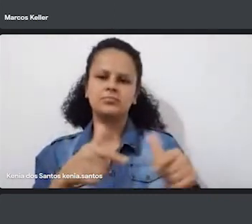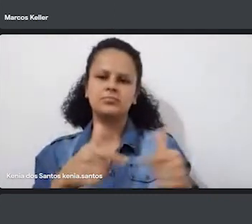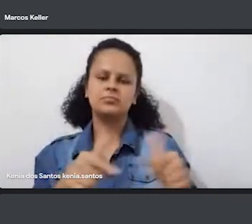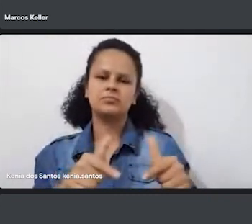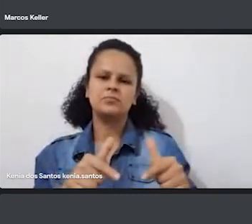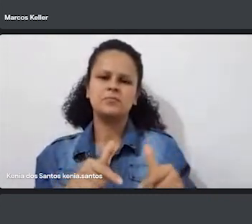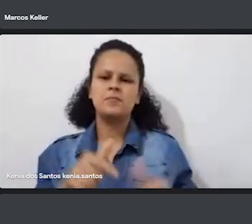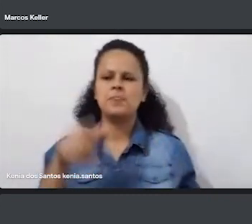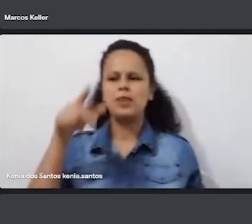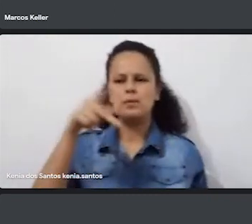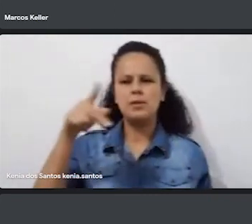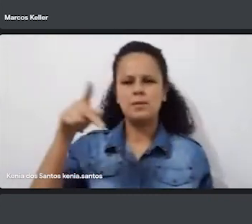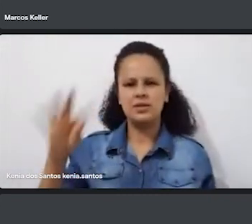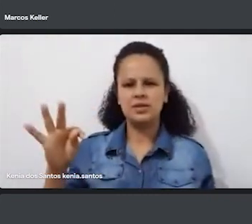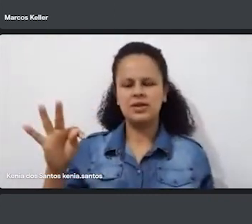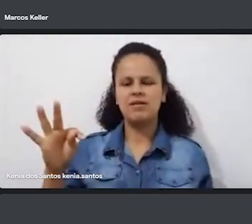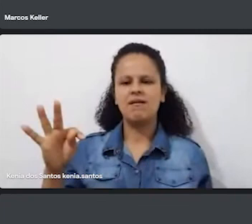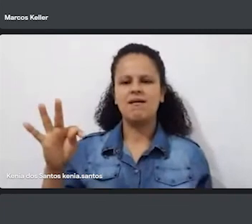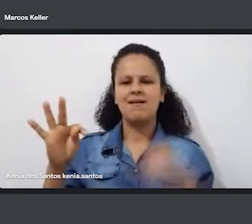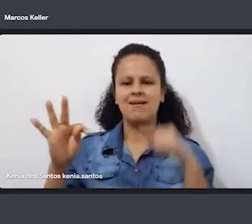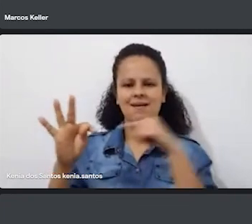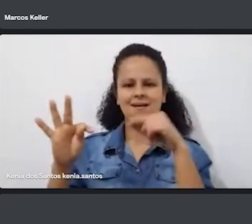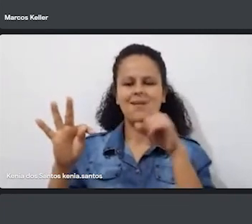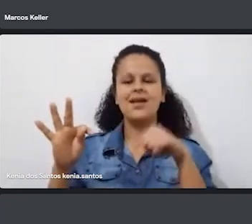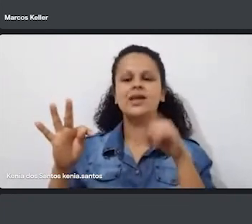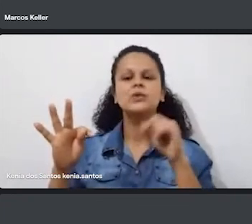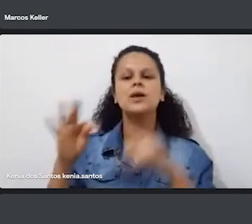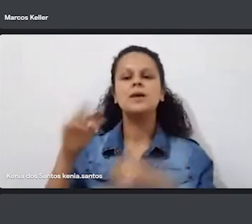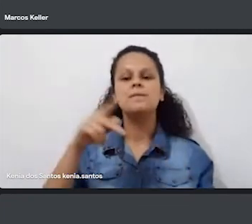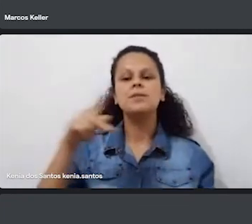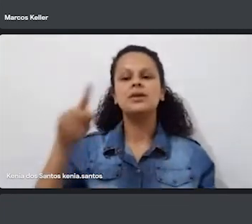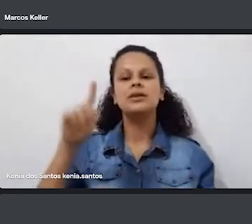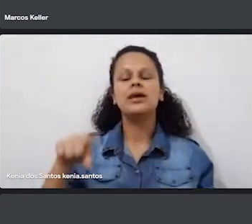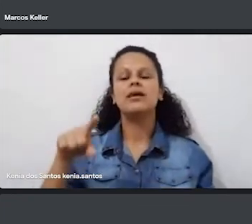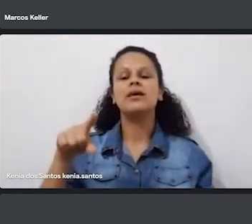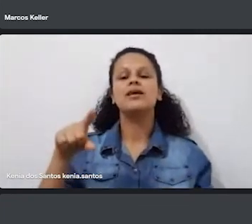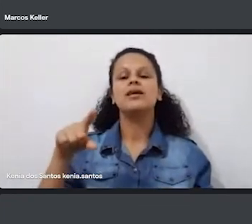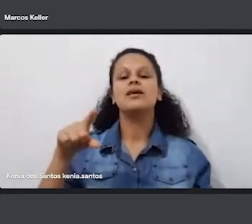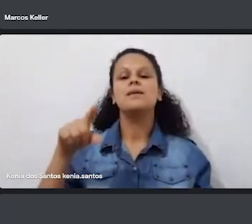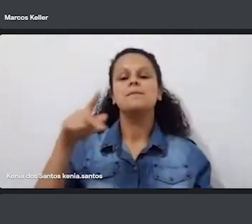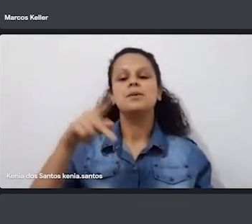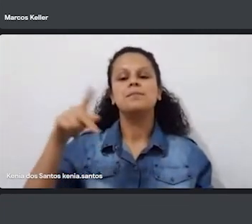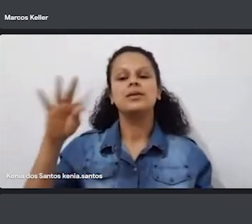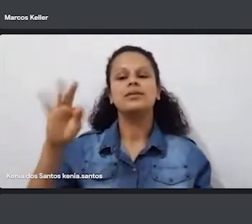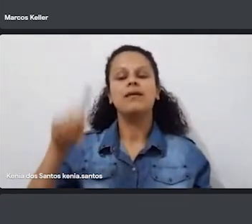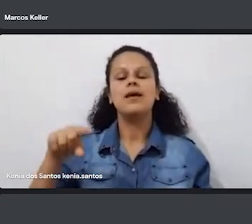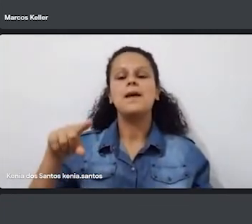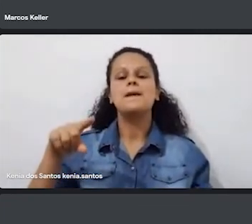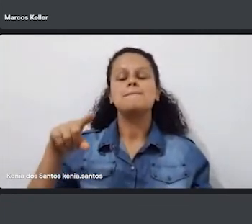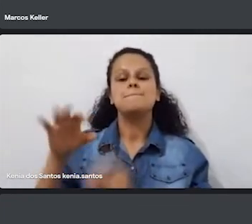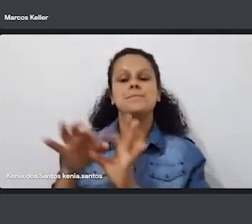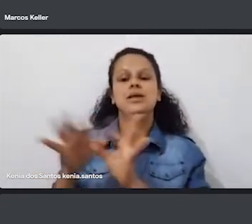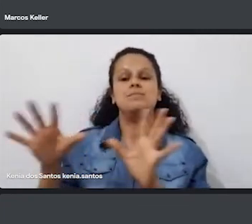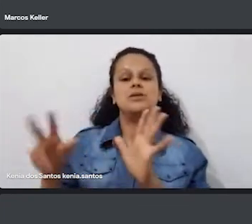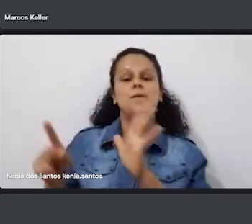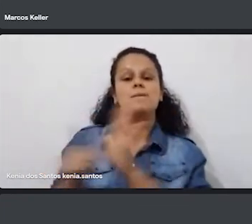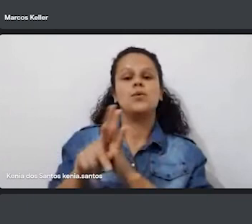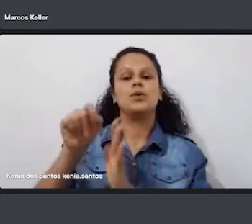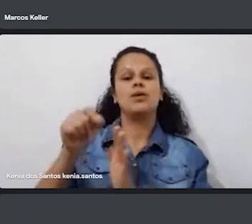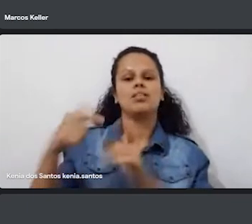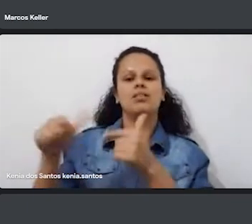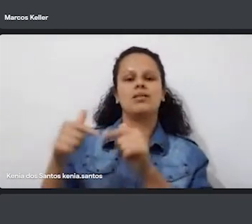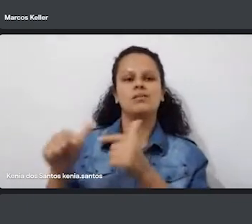Não, o PPT, aí no caso, é permissão para trabalho. Já é uma coisa diferente.